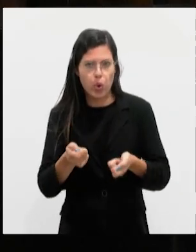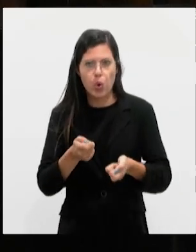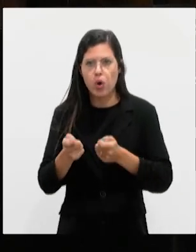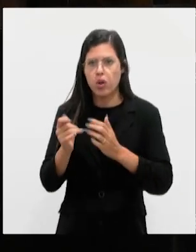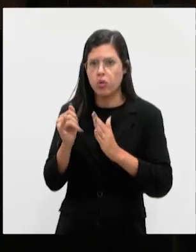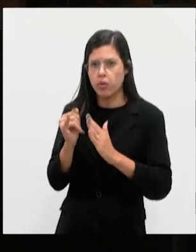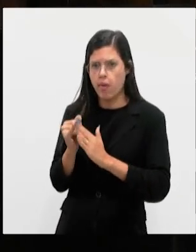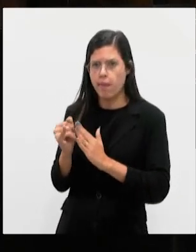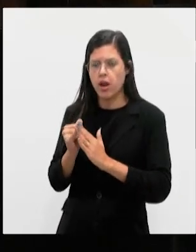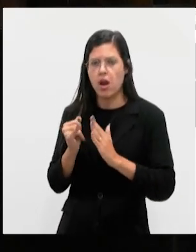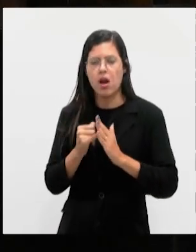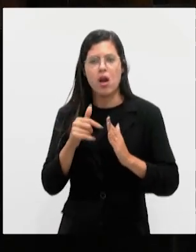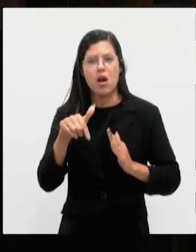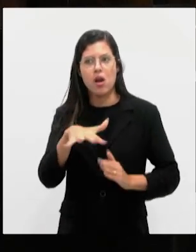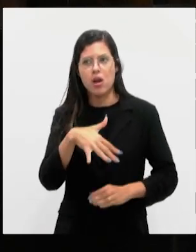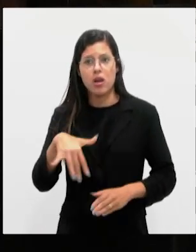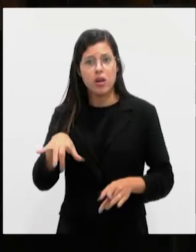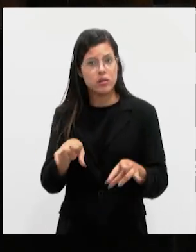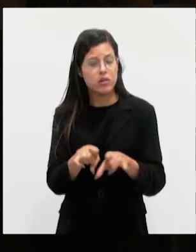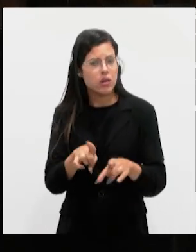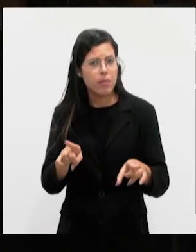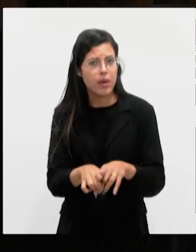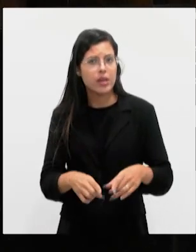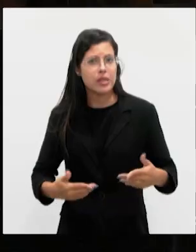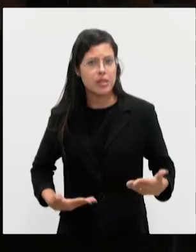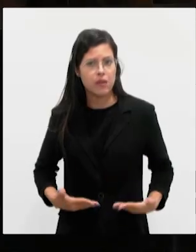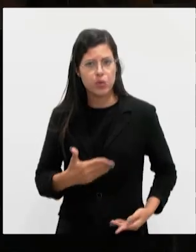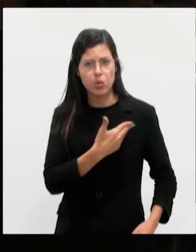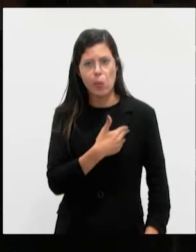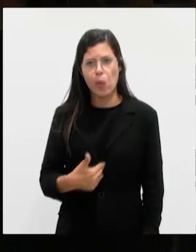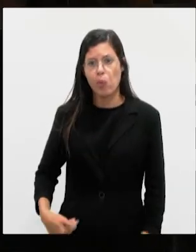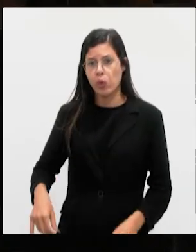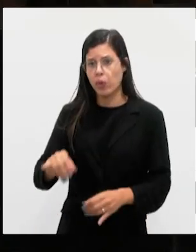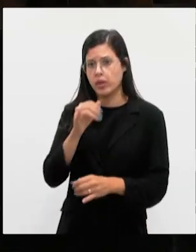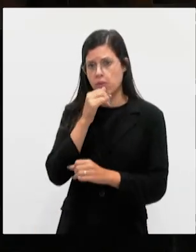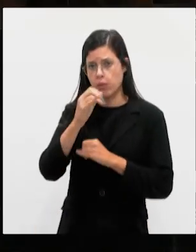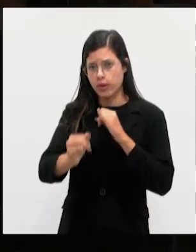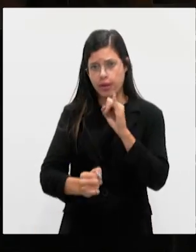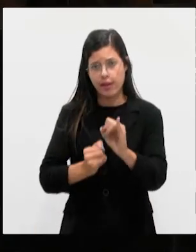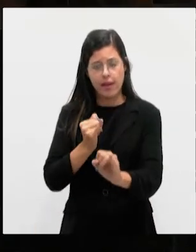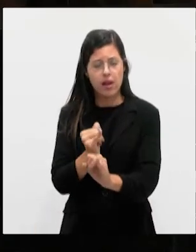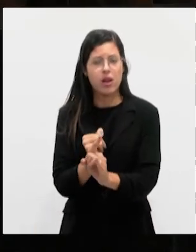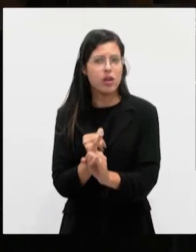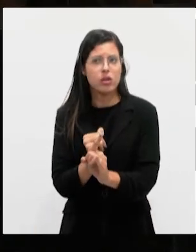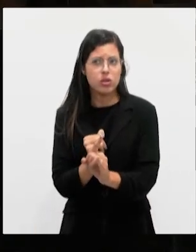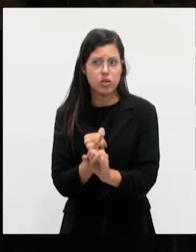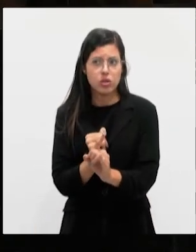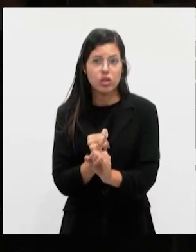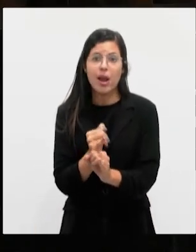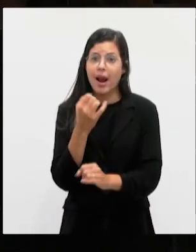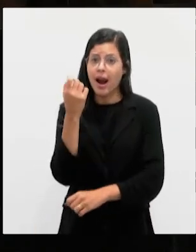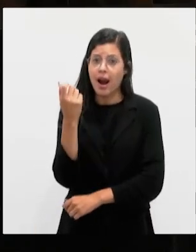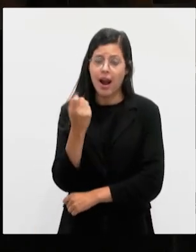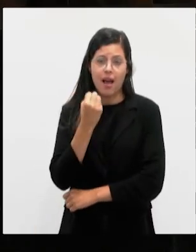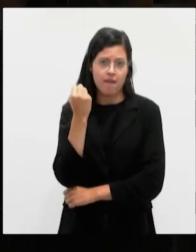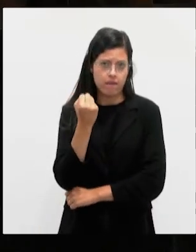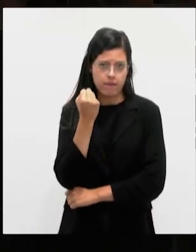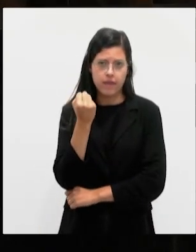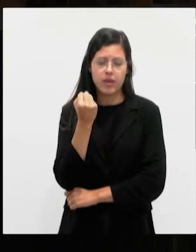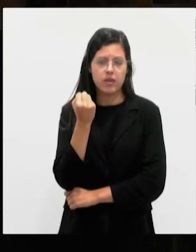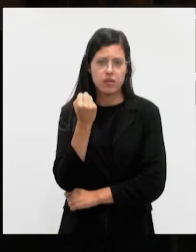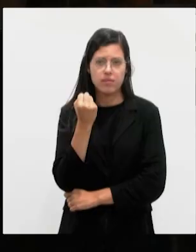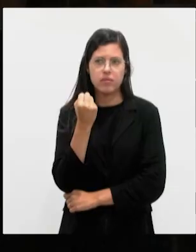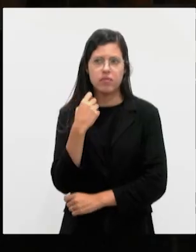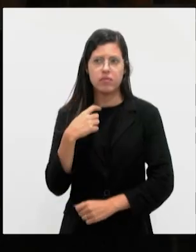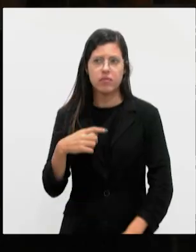Usurpando a concessão de serviços públicos, de internet, por exemplo. Tudo isso é muito grave. A gente